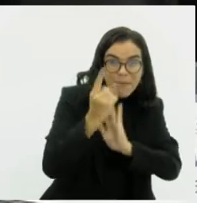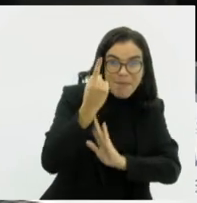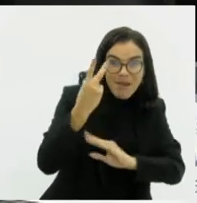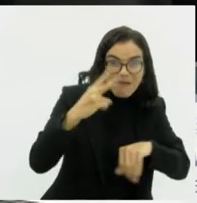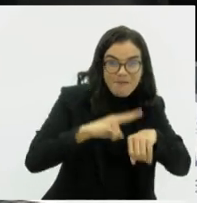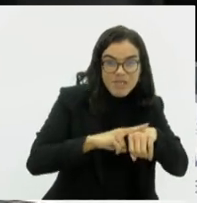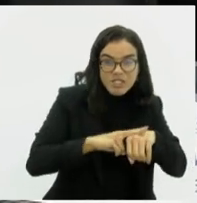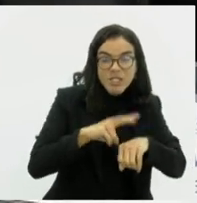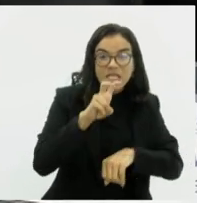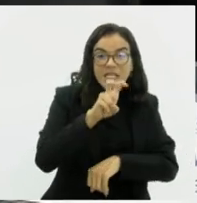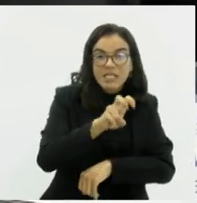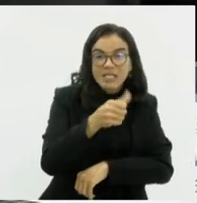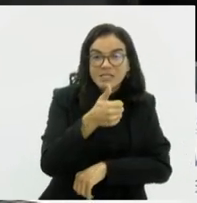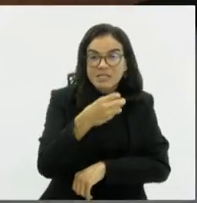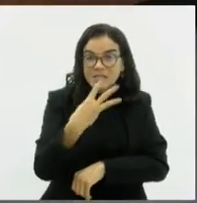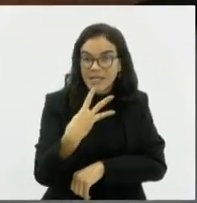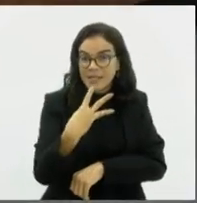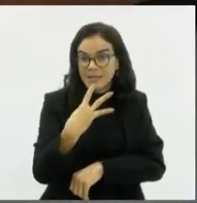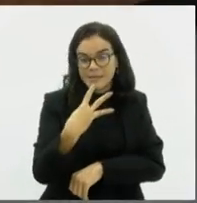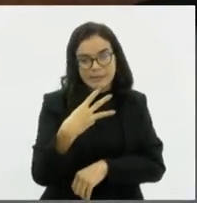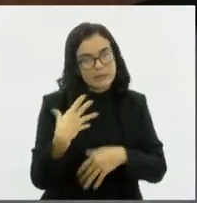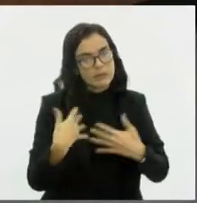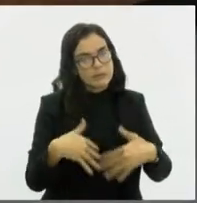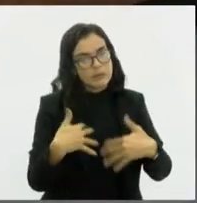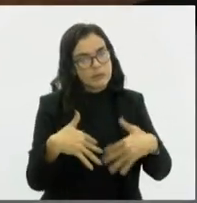513 deputados.